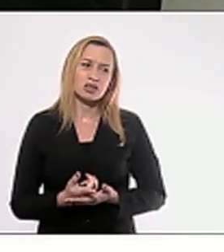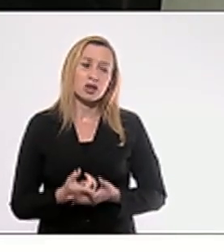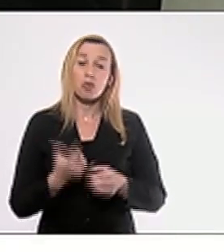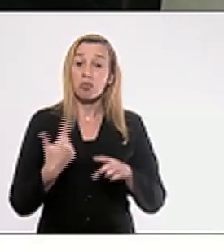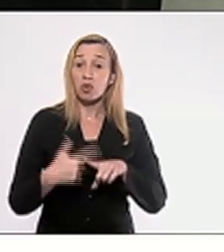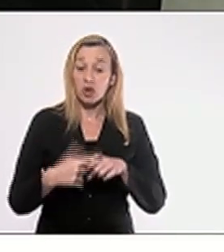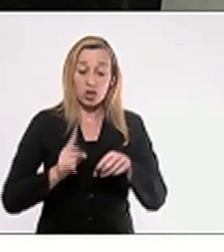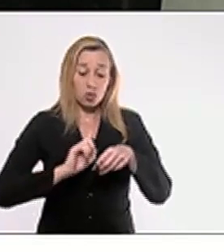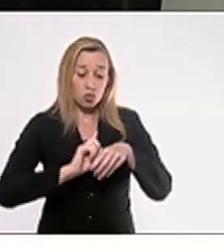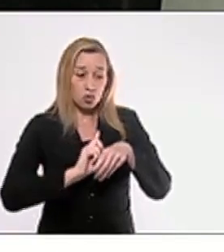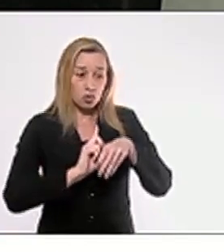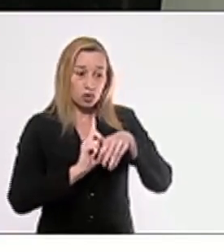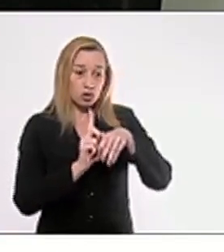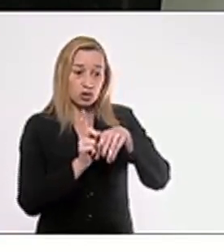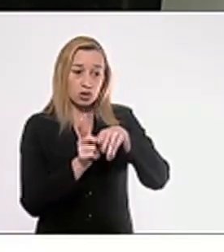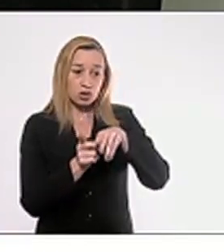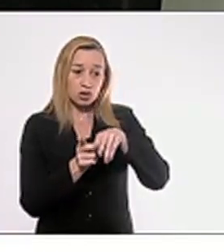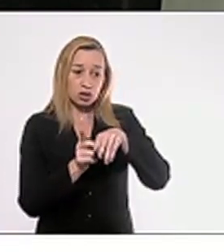hidrômetro